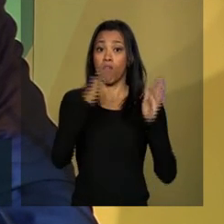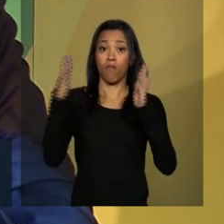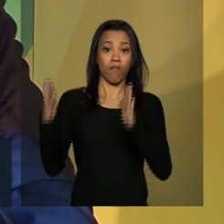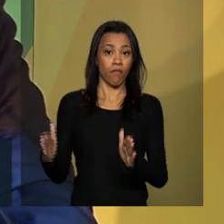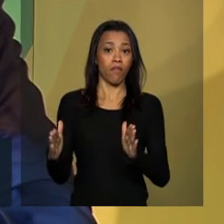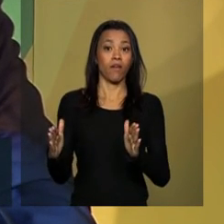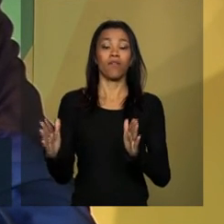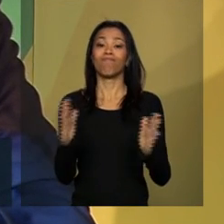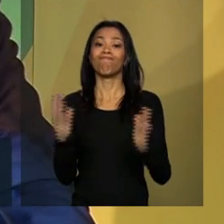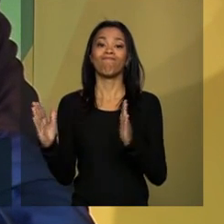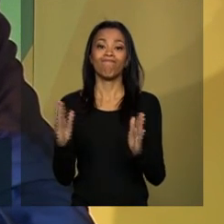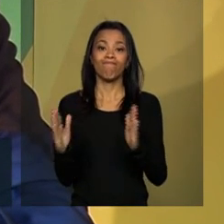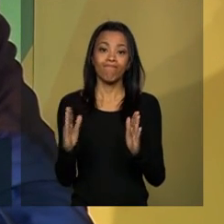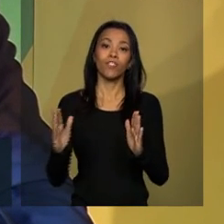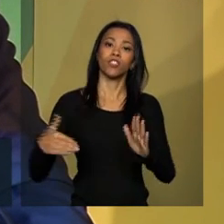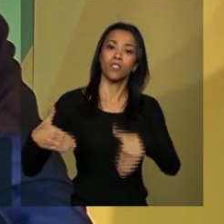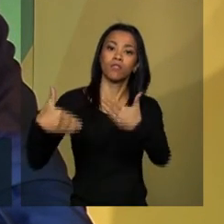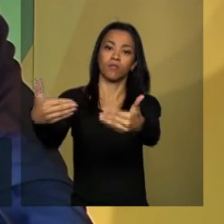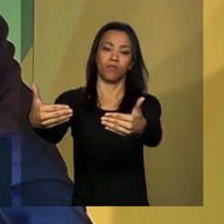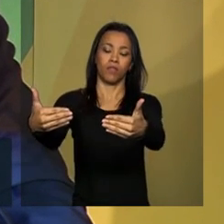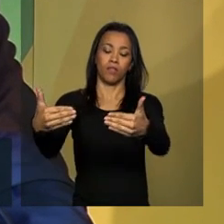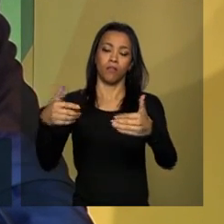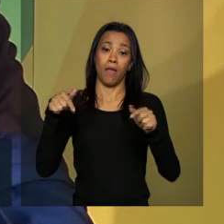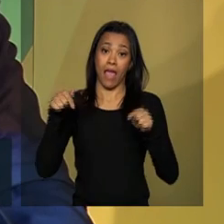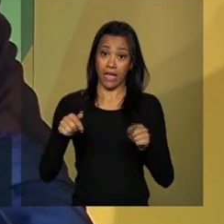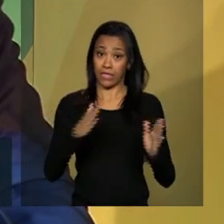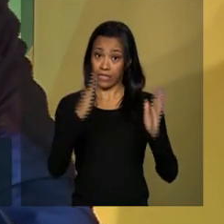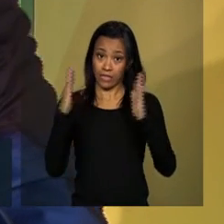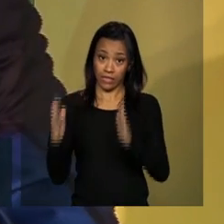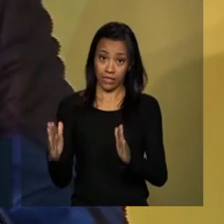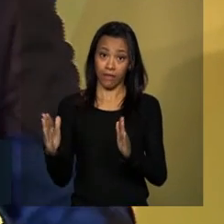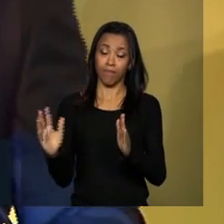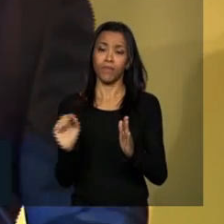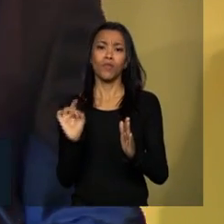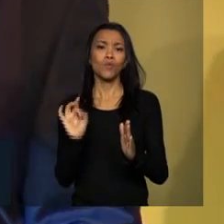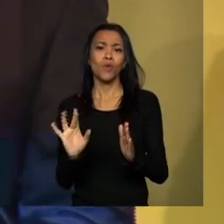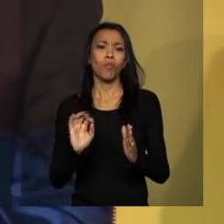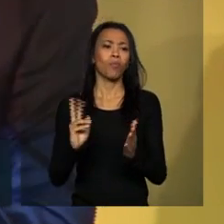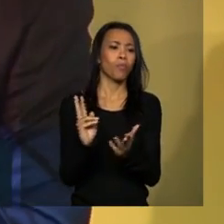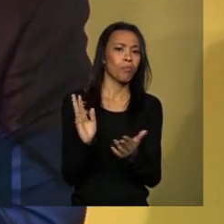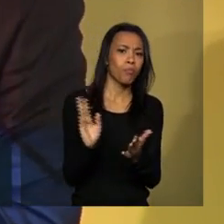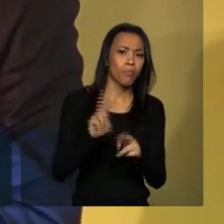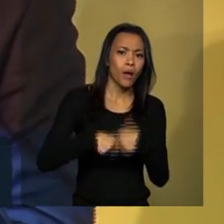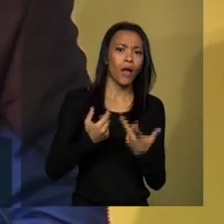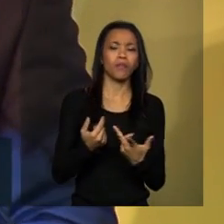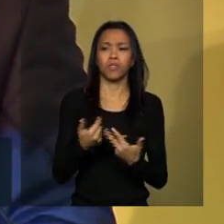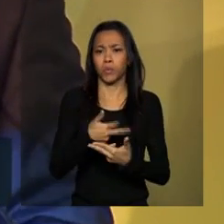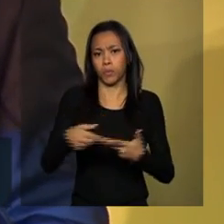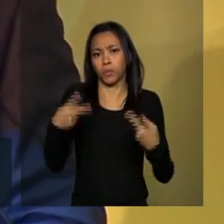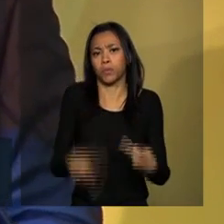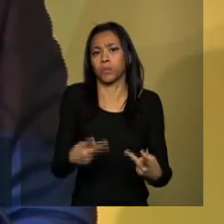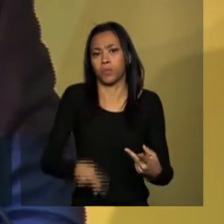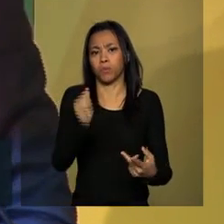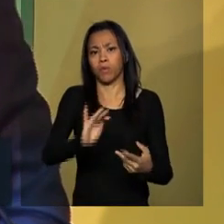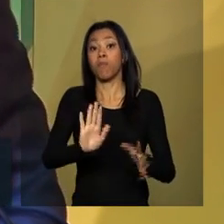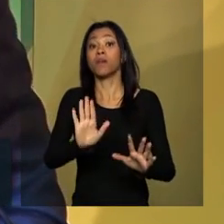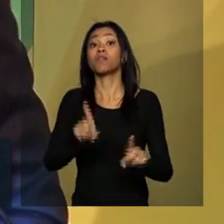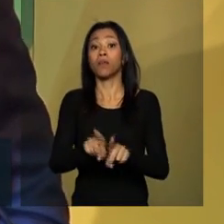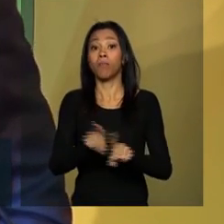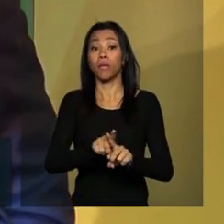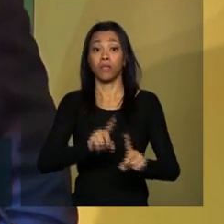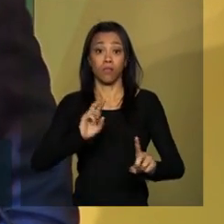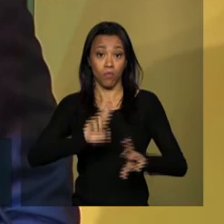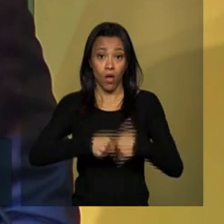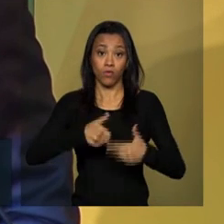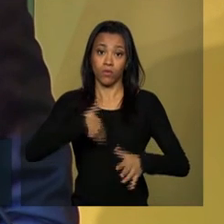Essa fase terá que ser respaldada por não só fatores domésticos, mas também internacionais. Este crescimento